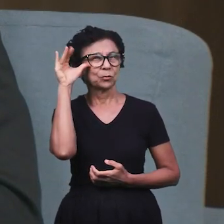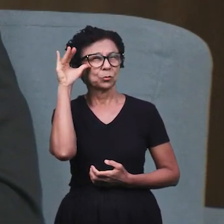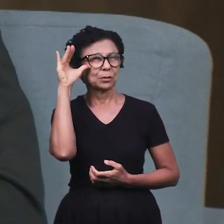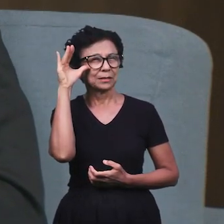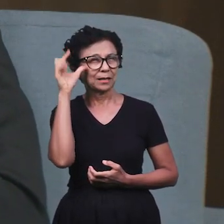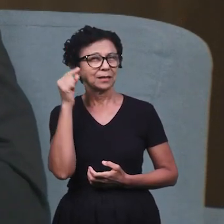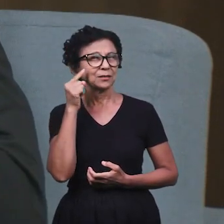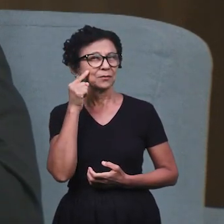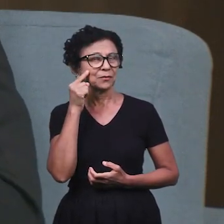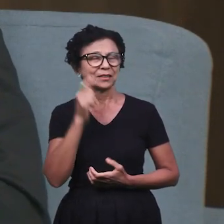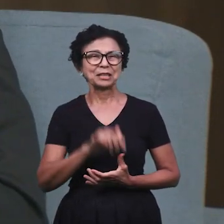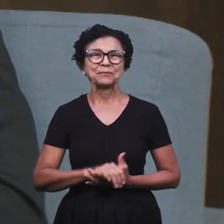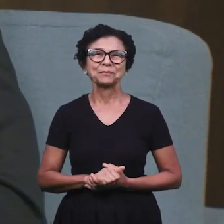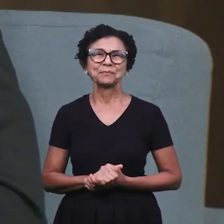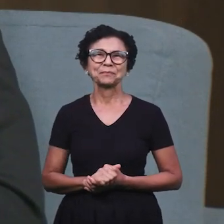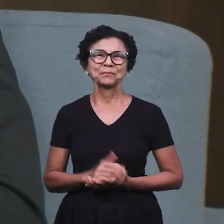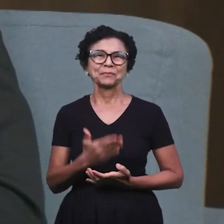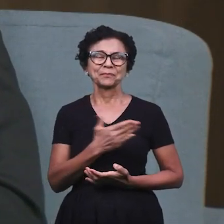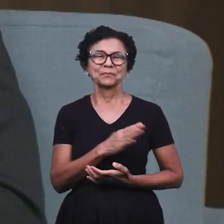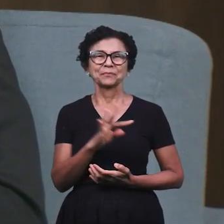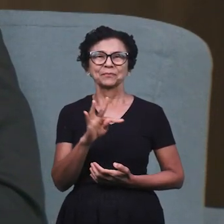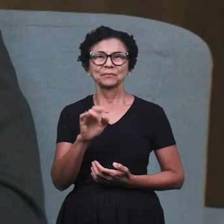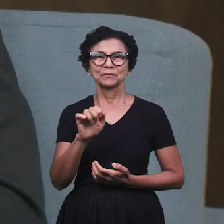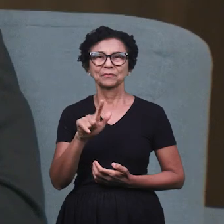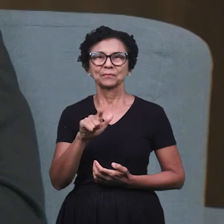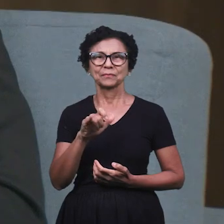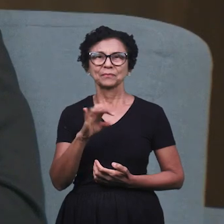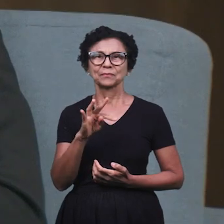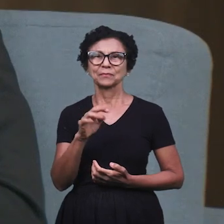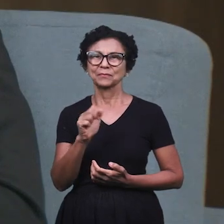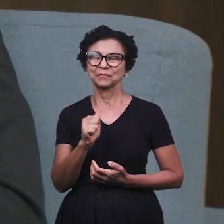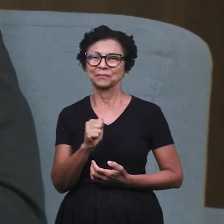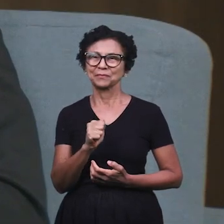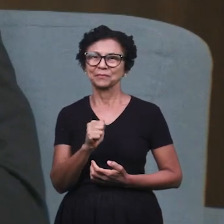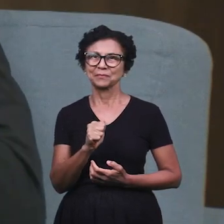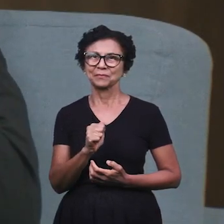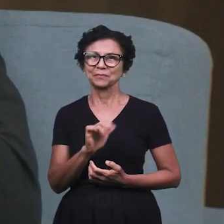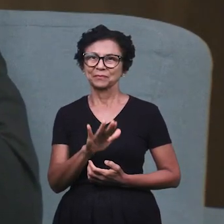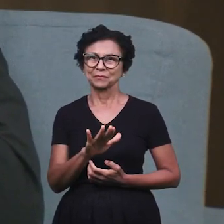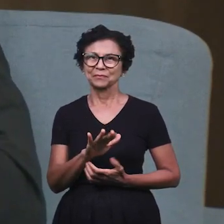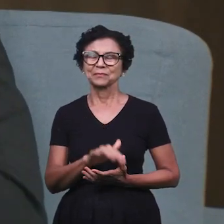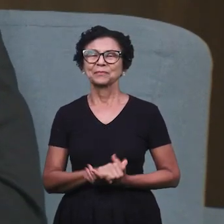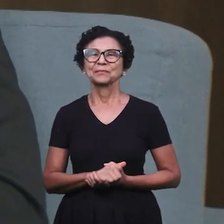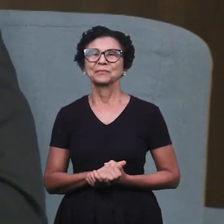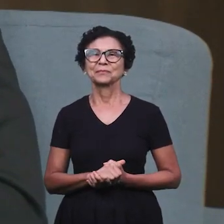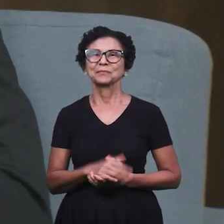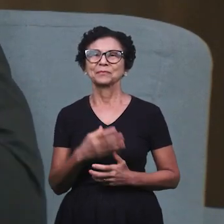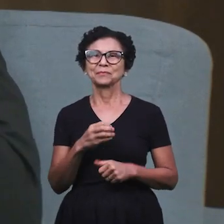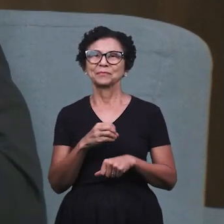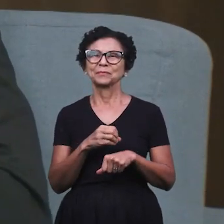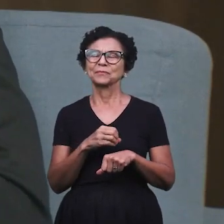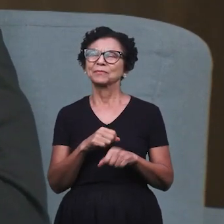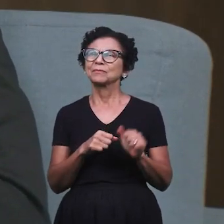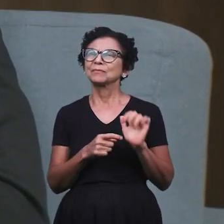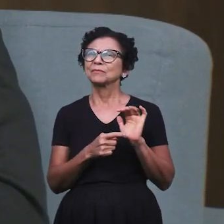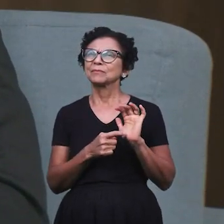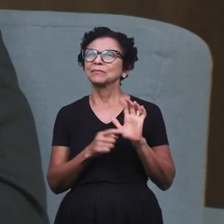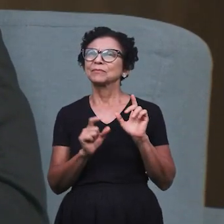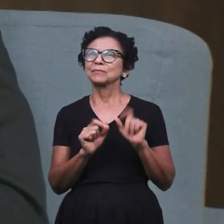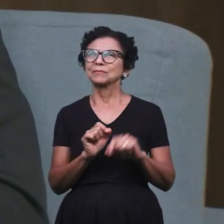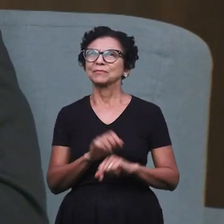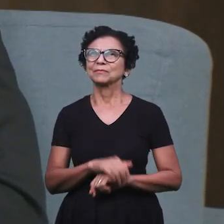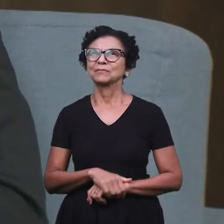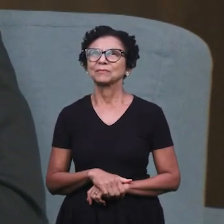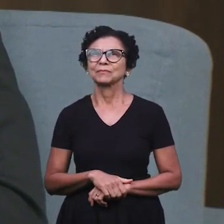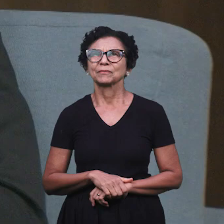Curiosidades, onde a nossa irmã Thalita vai trazer aqui uma curiosidade. Presta atenção e vamos ouvir o que a nossa irmã